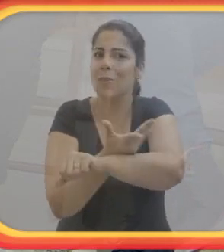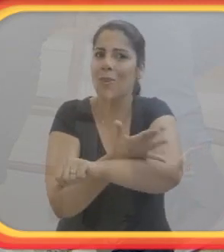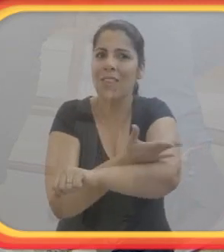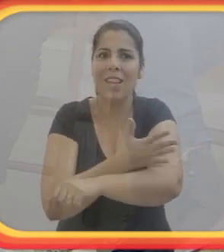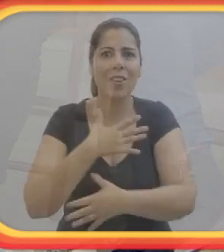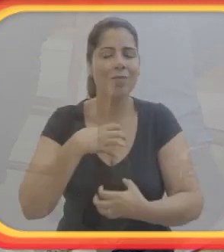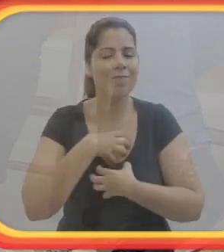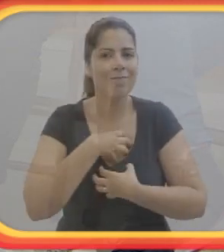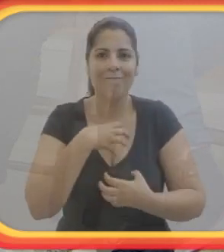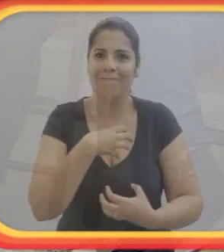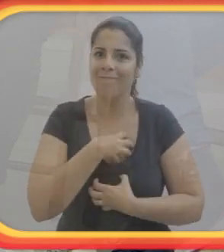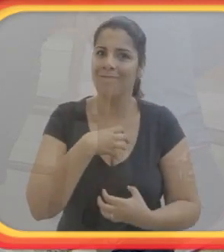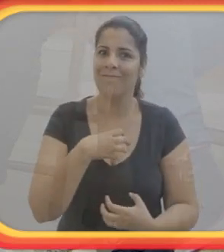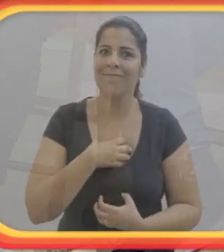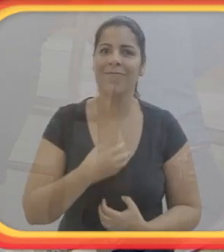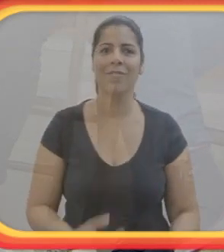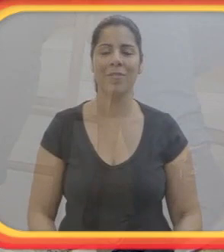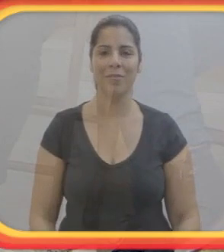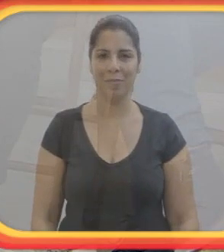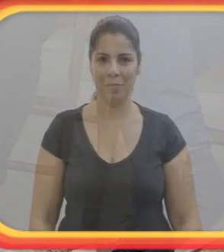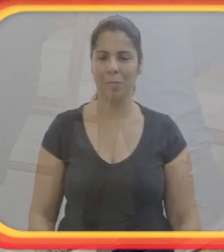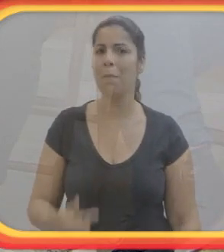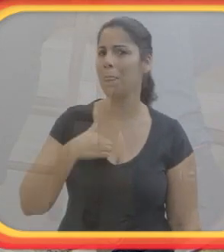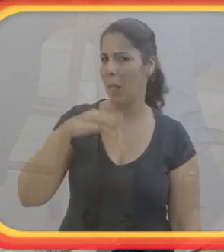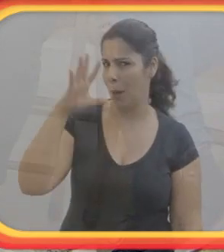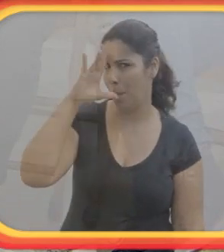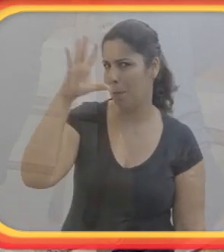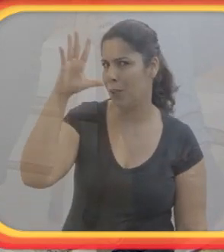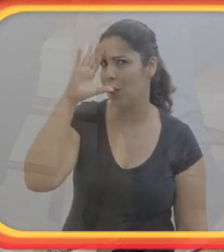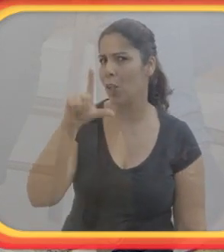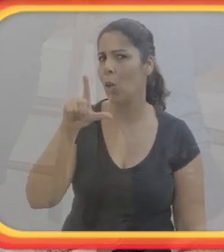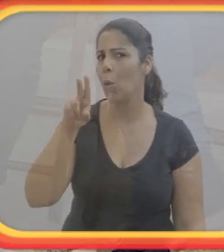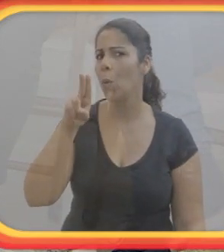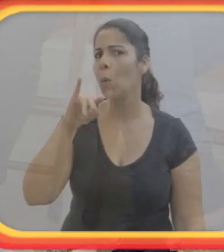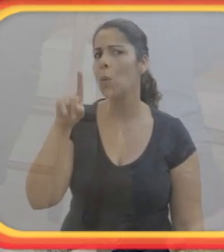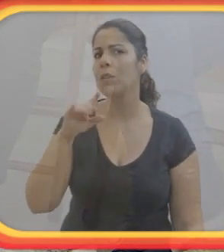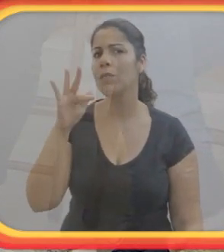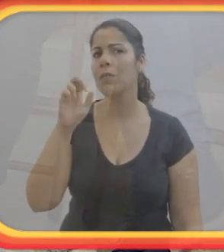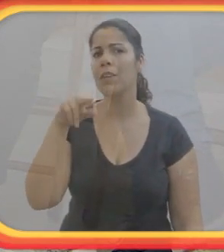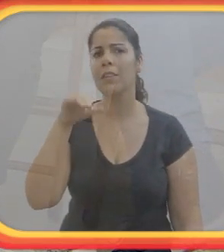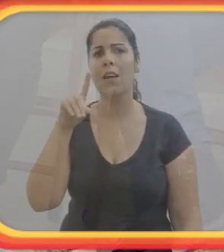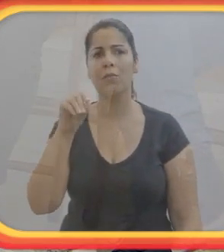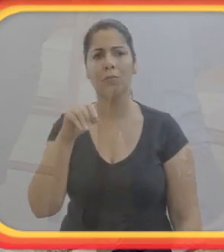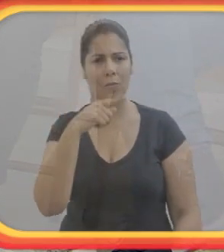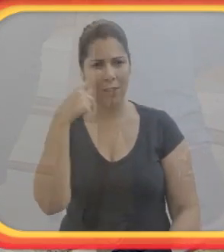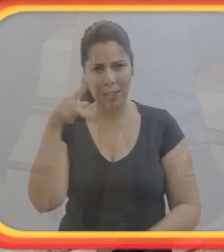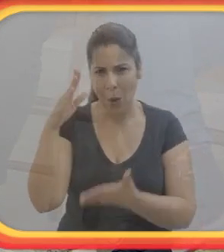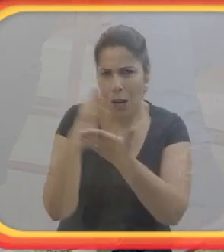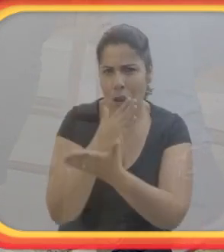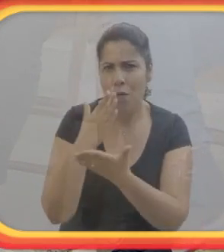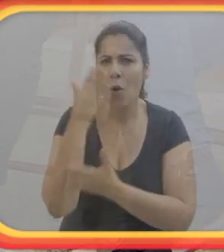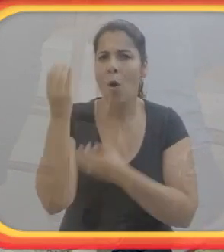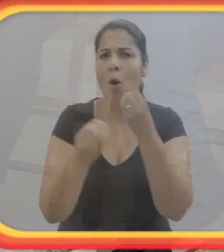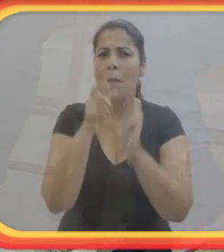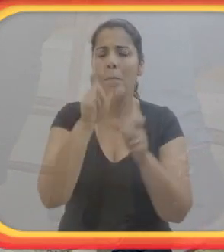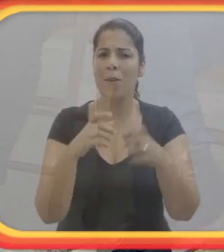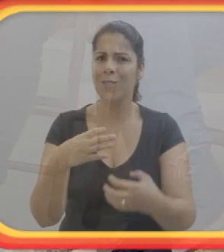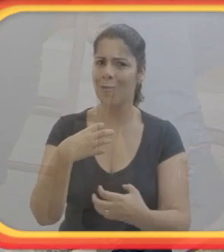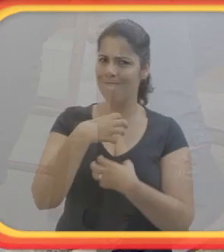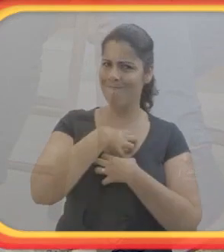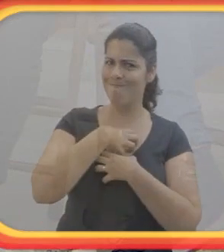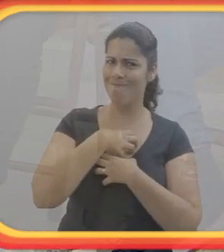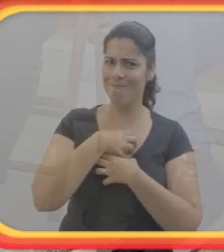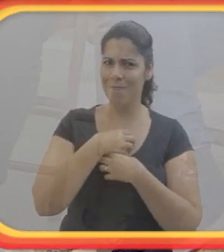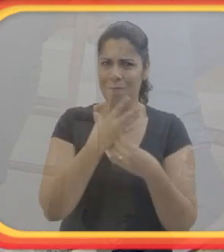ele pegou o livro em mãos e quando ele leu, eu não vou negar, foi forte para mim, né? Vê-lo